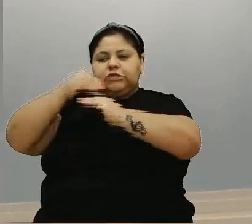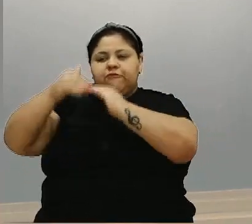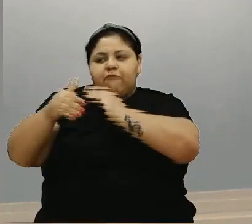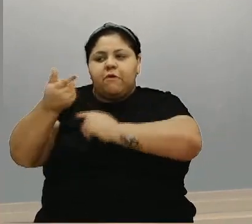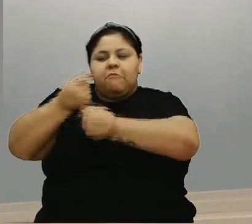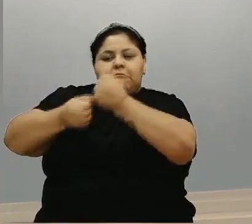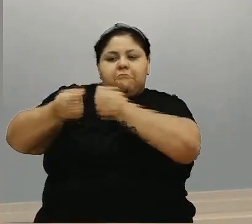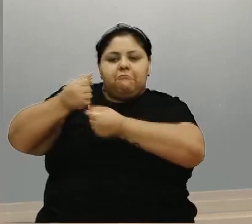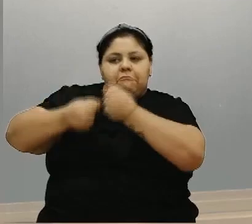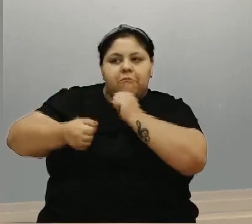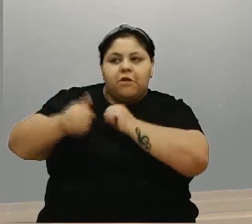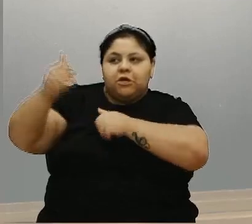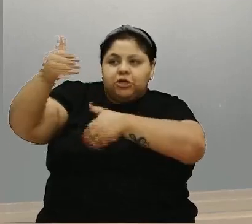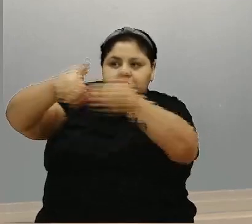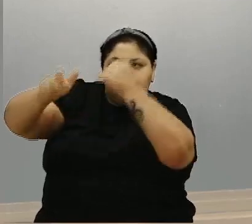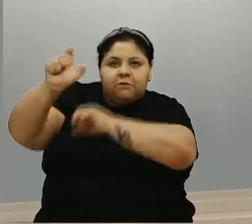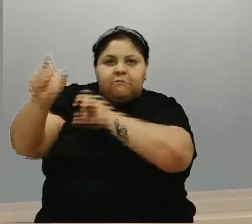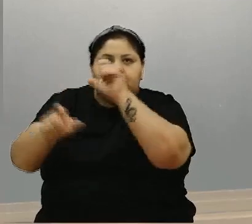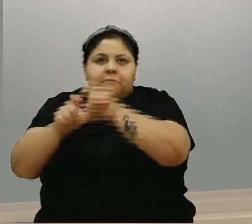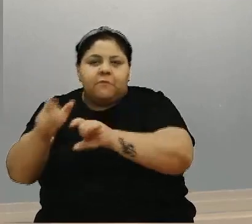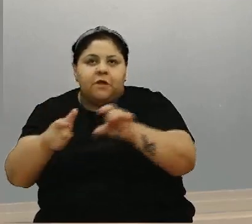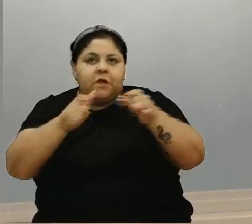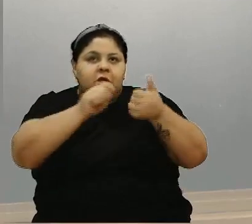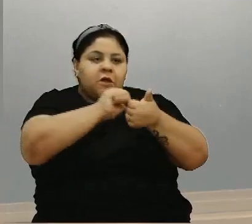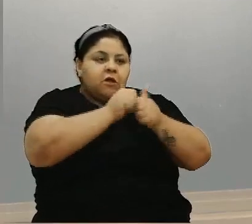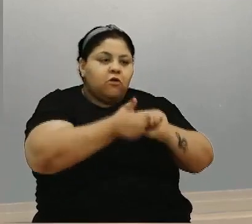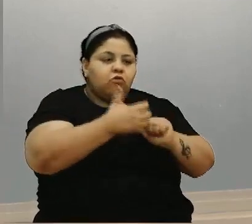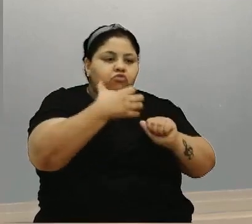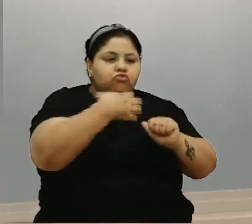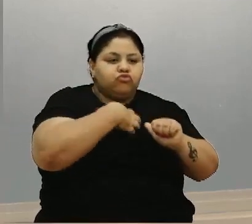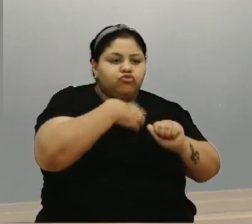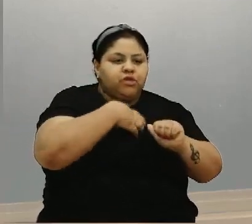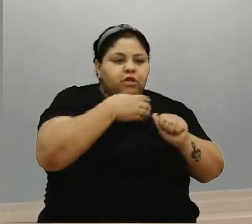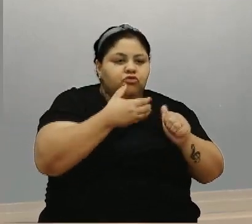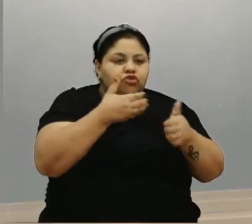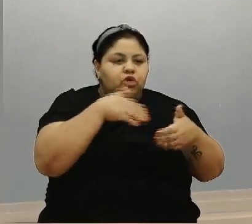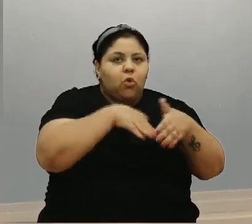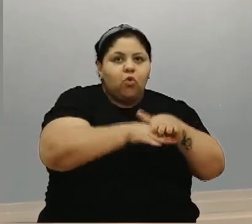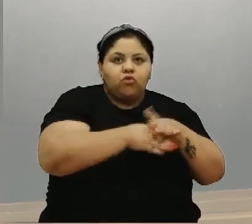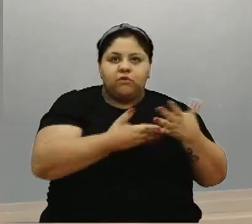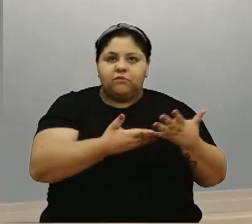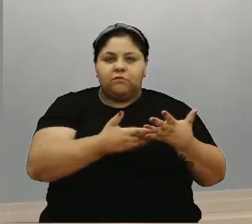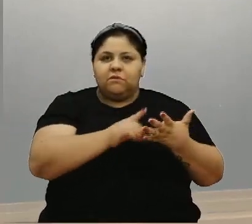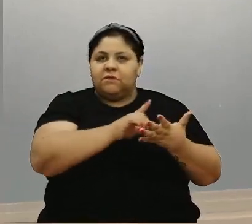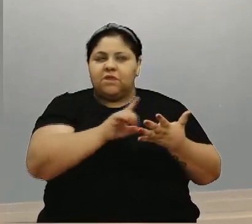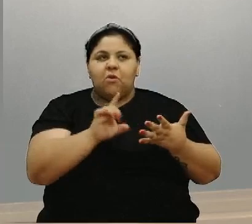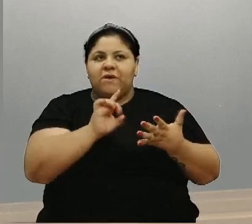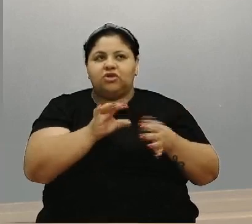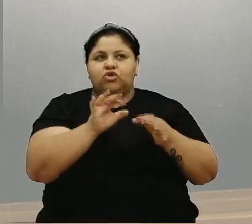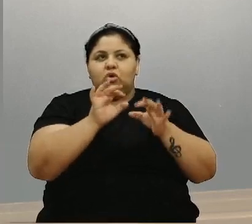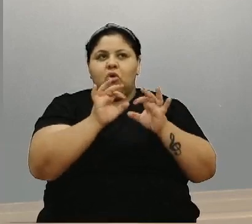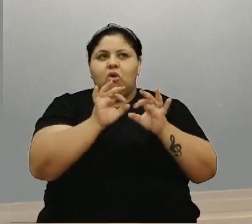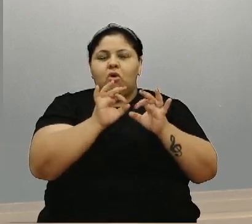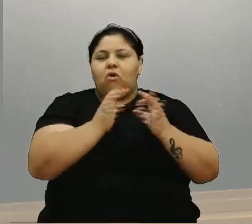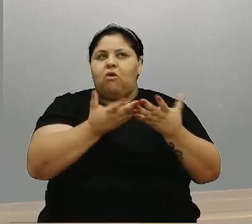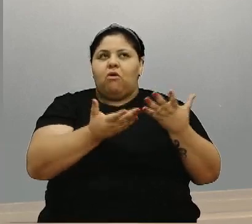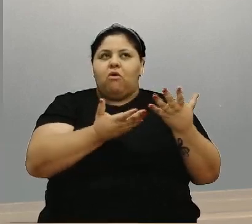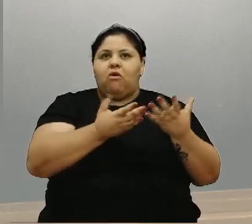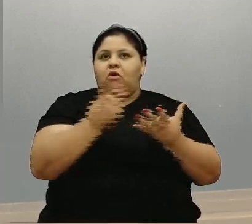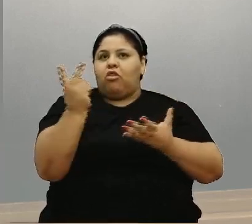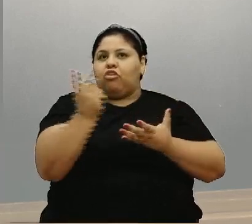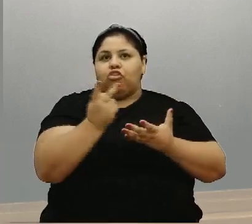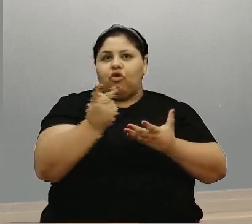econômico, traz as pessoas para cá, o esporte como uma forma de inclusão. Então, não é simplesmente só